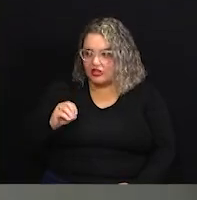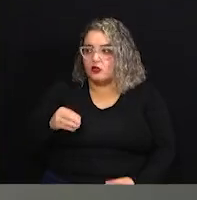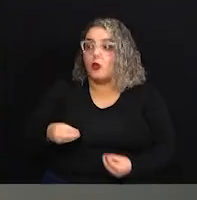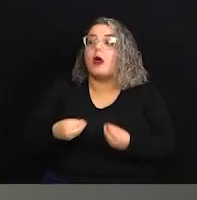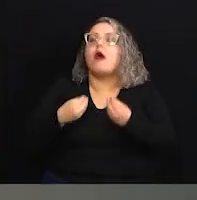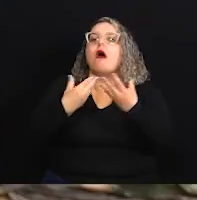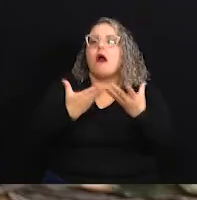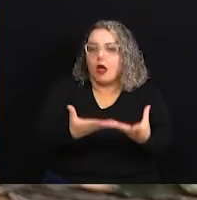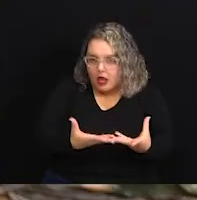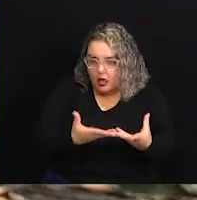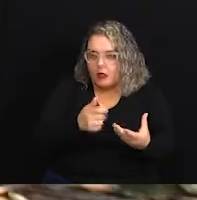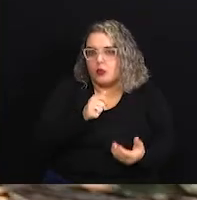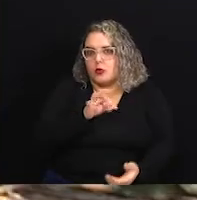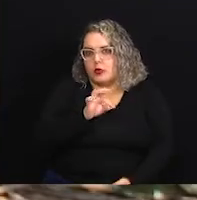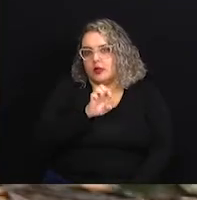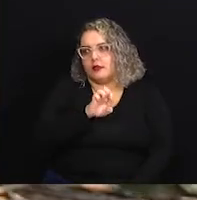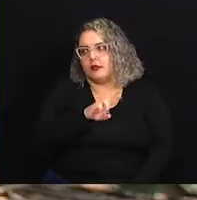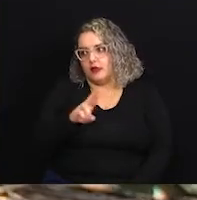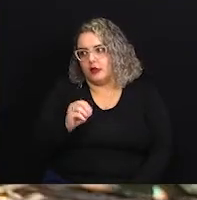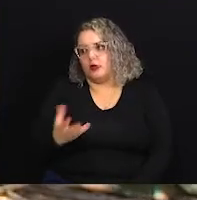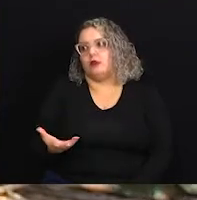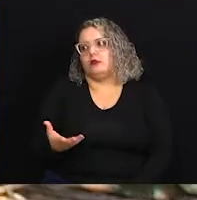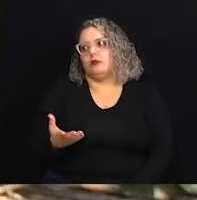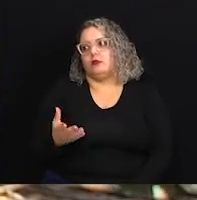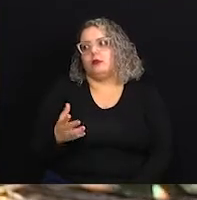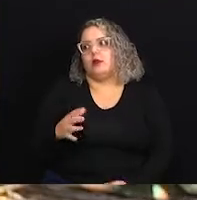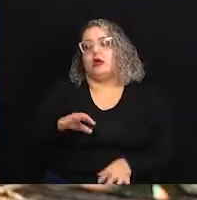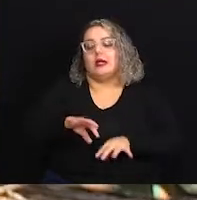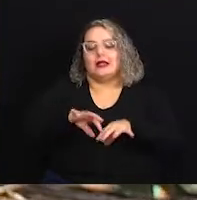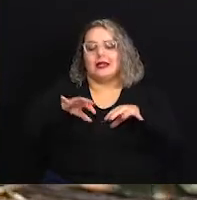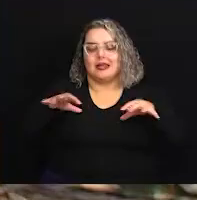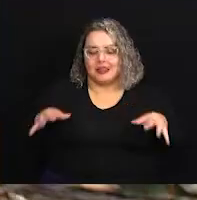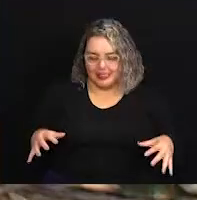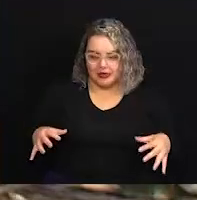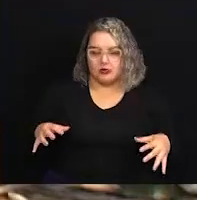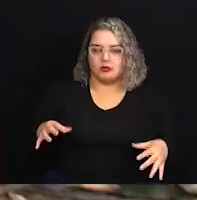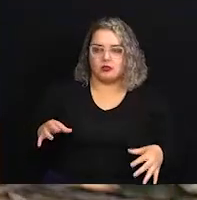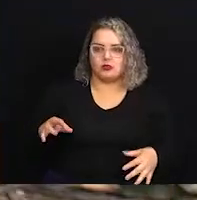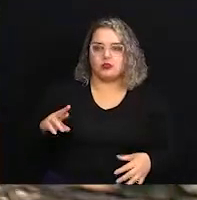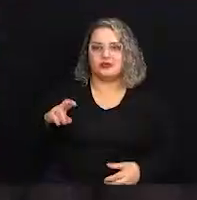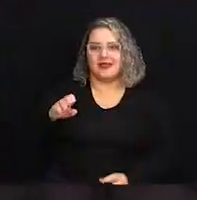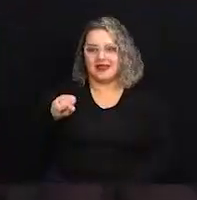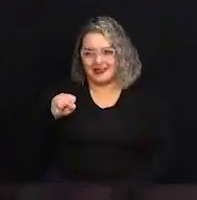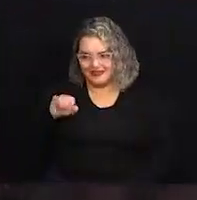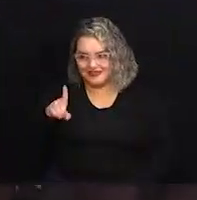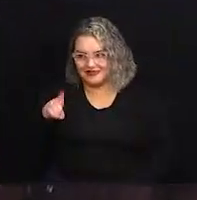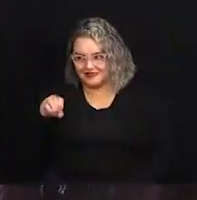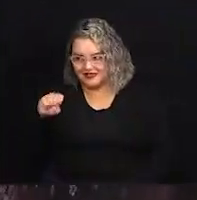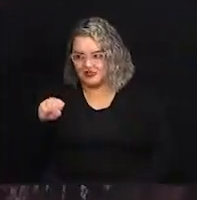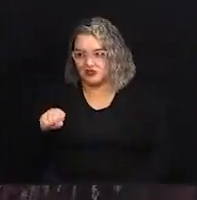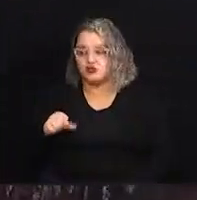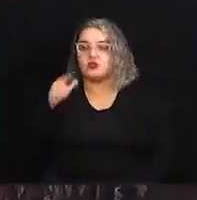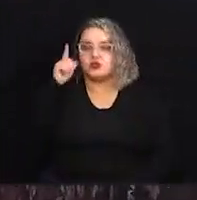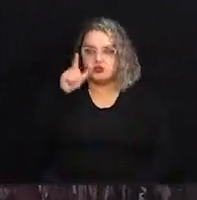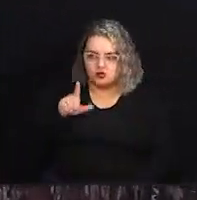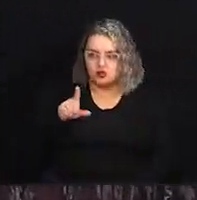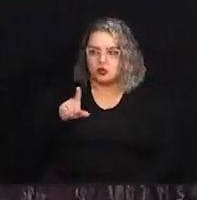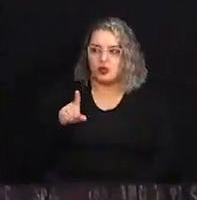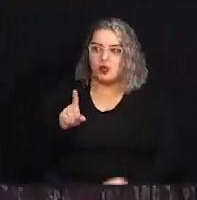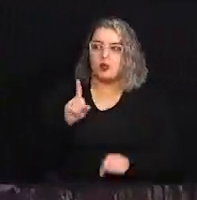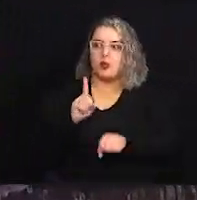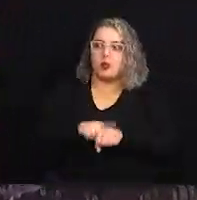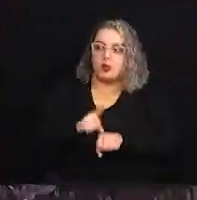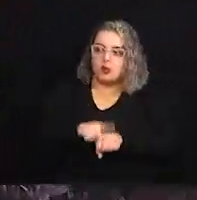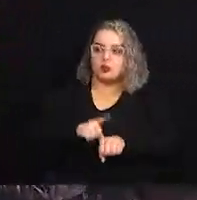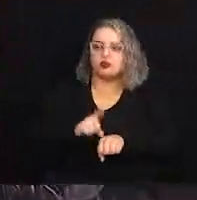seria encaminhado ou é encaminhado para um aterro sanitário. E nessa separação dos resíduos, a gente consegue